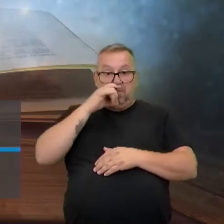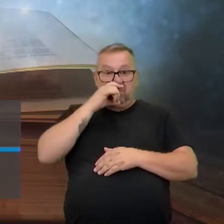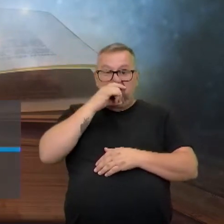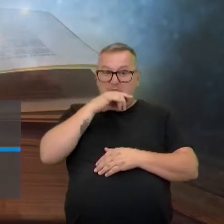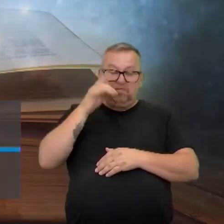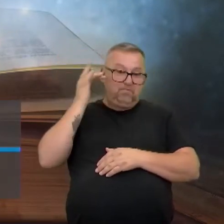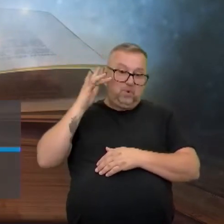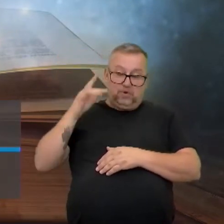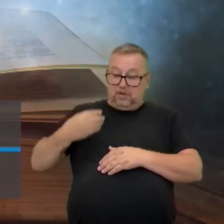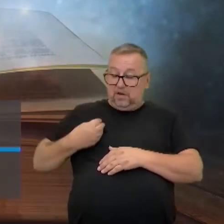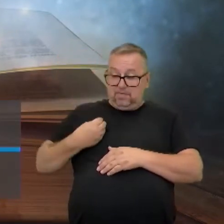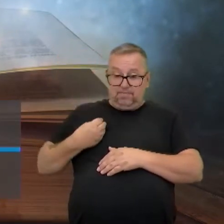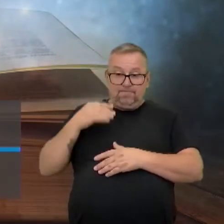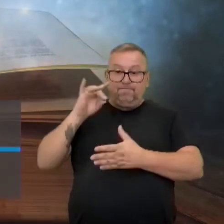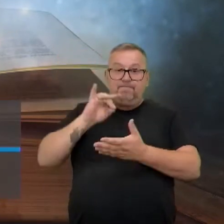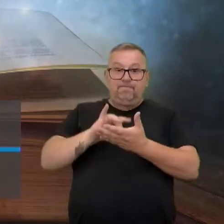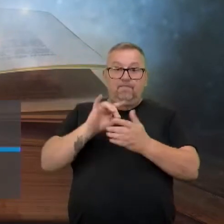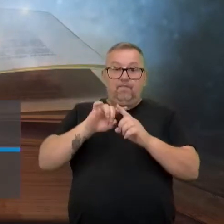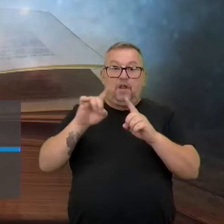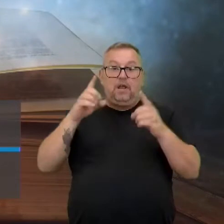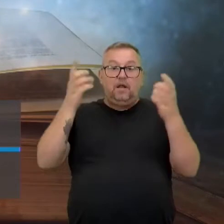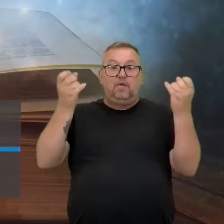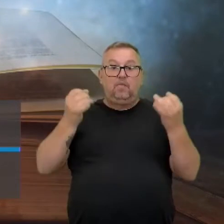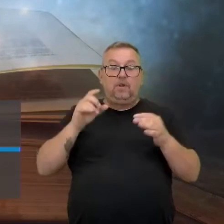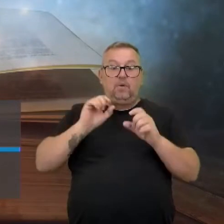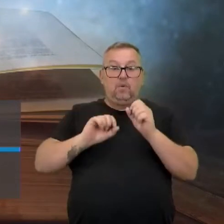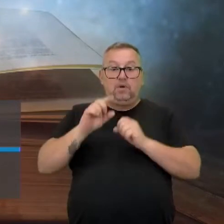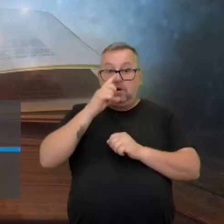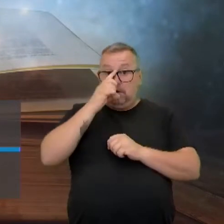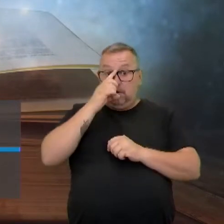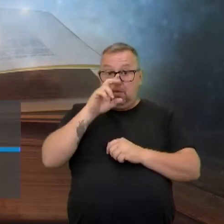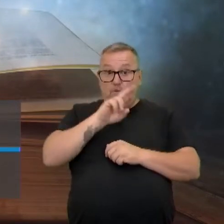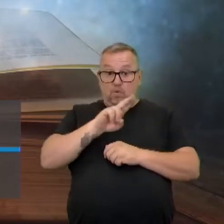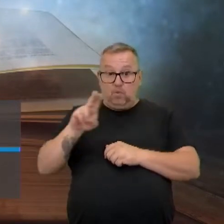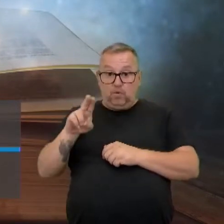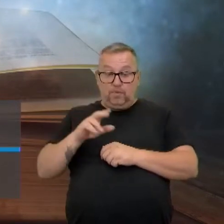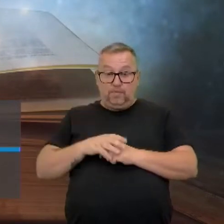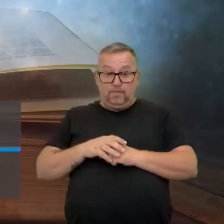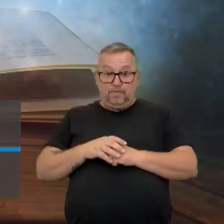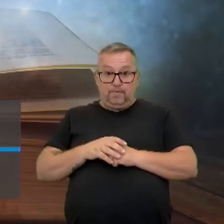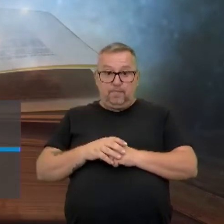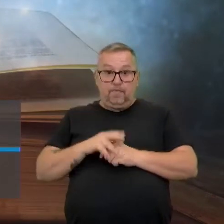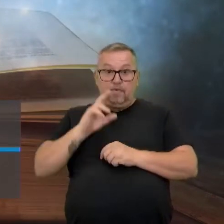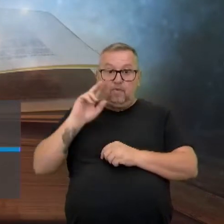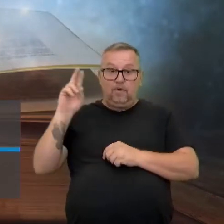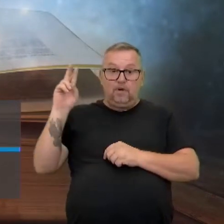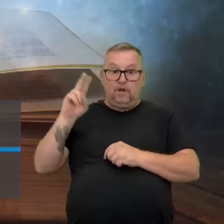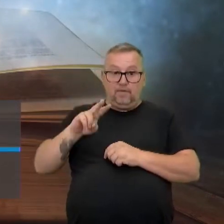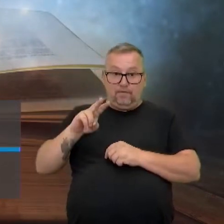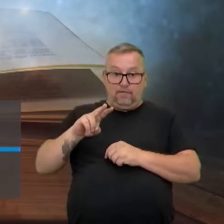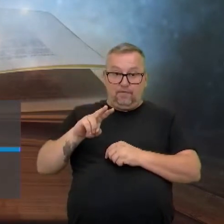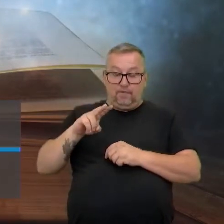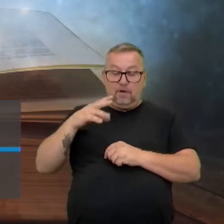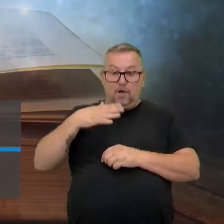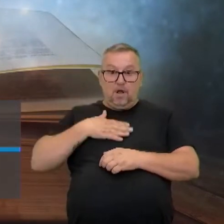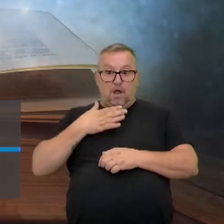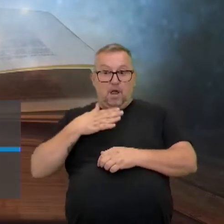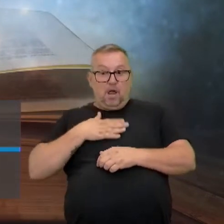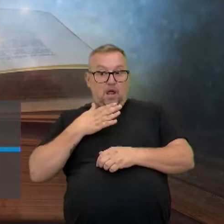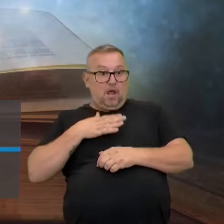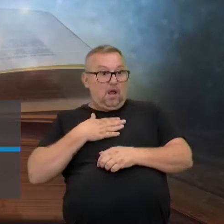falando da infância, mas enfim. Ele conta, o nome do cara que ele viu e se